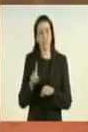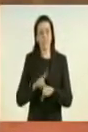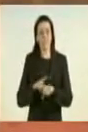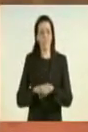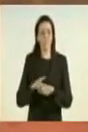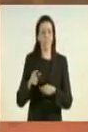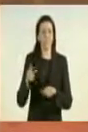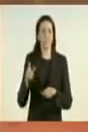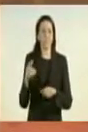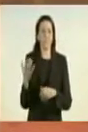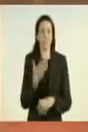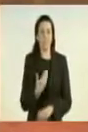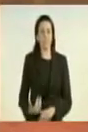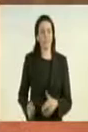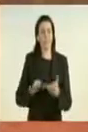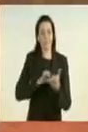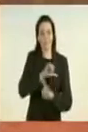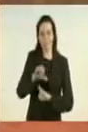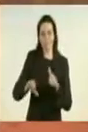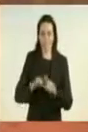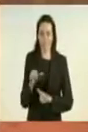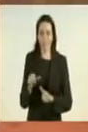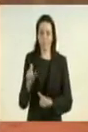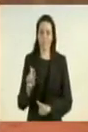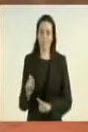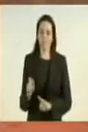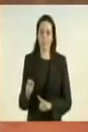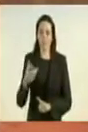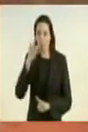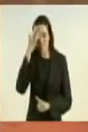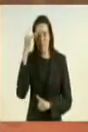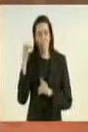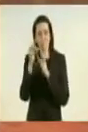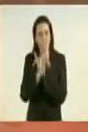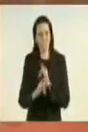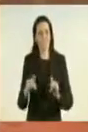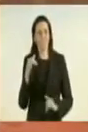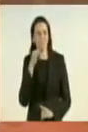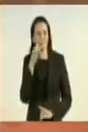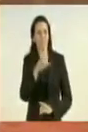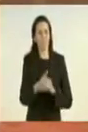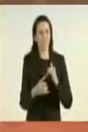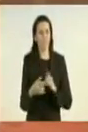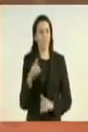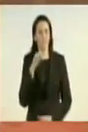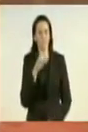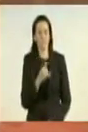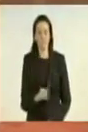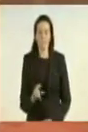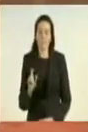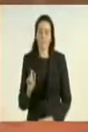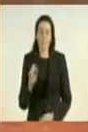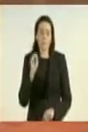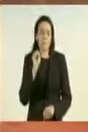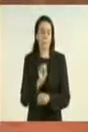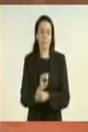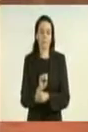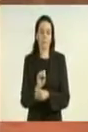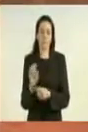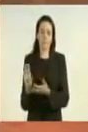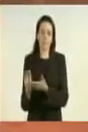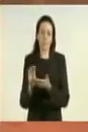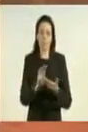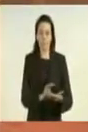da saúde pública passaram a informar a equipe de transição a suspensão dos repasses. Levantamento da